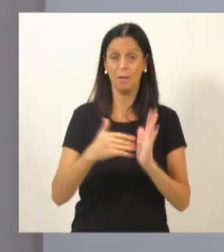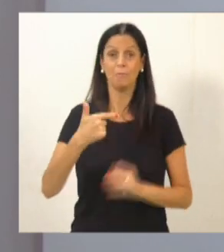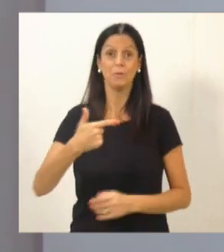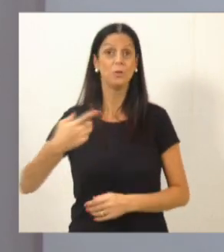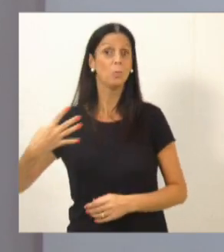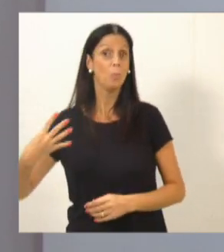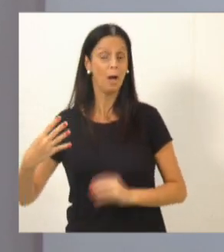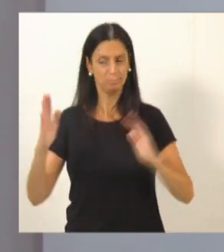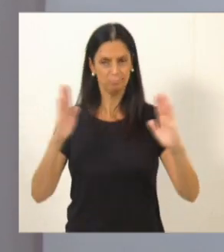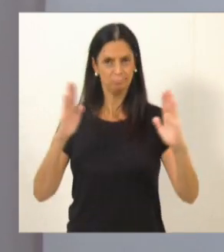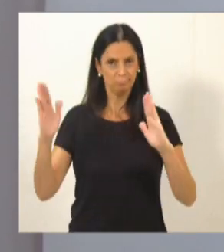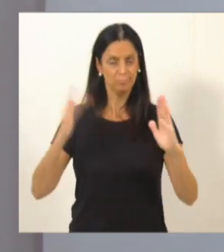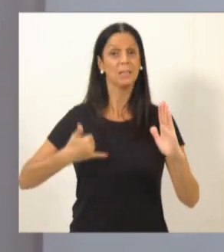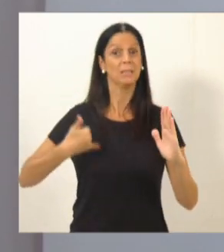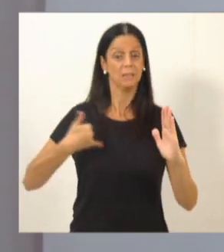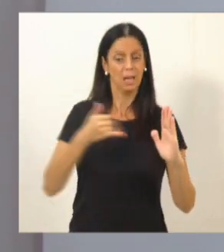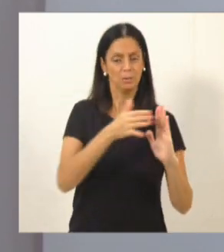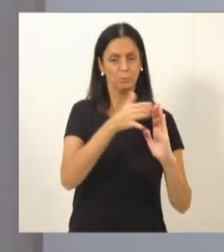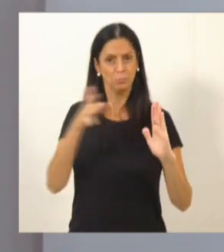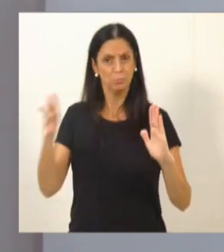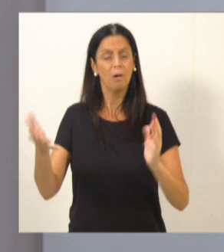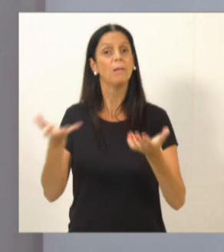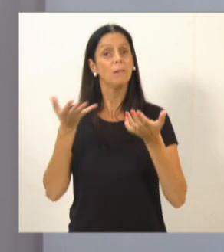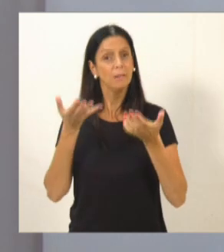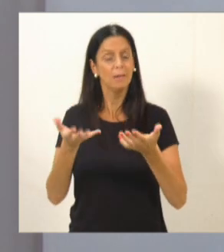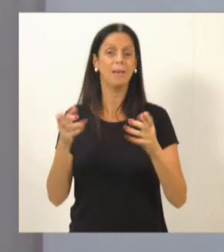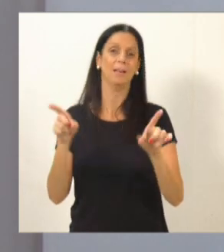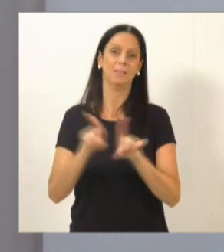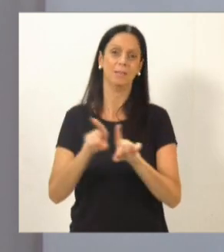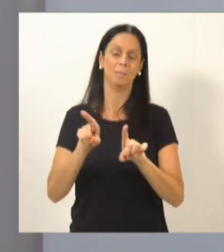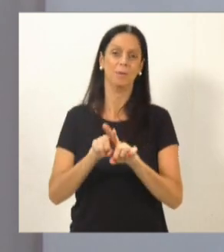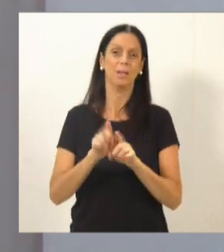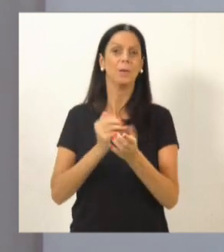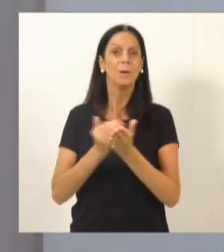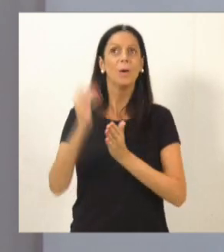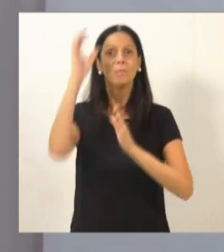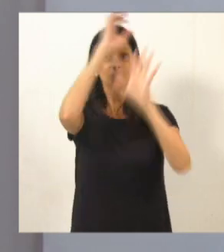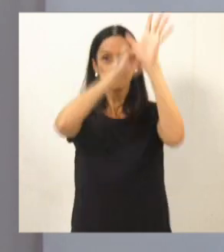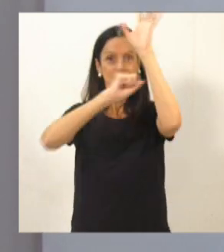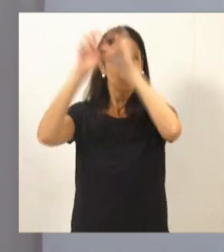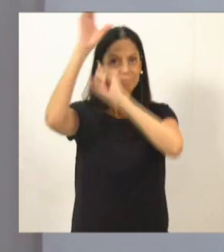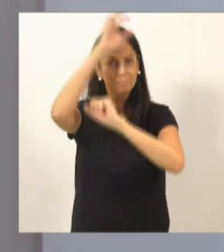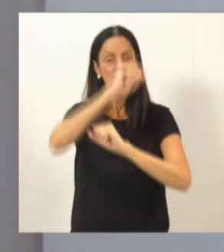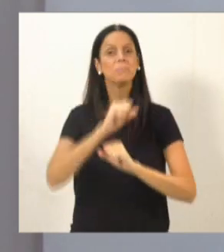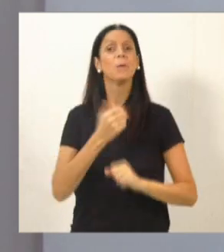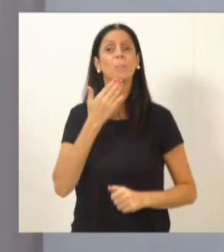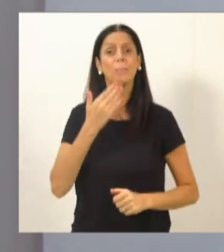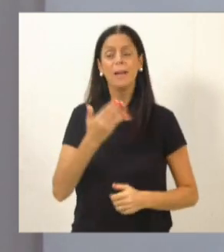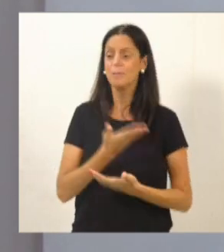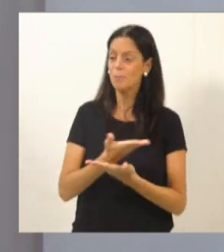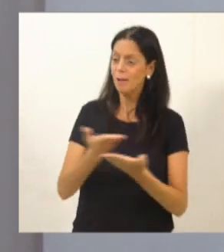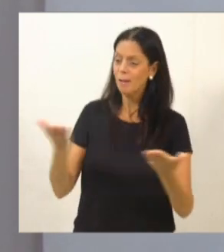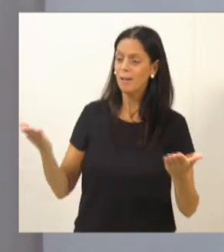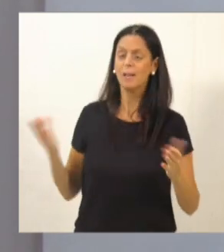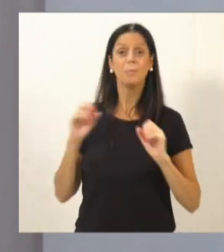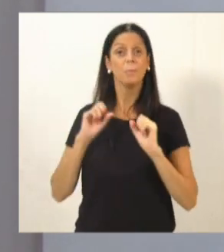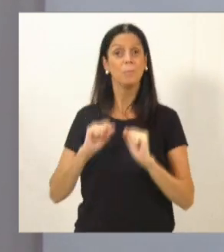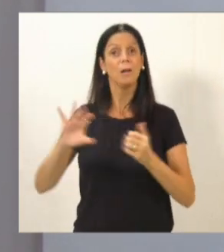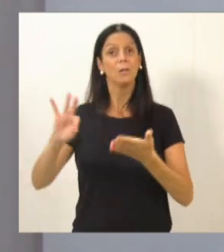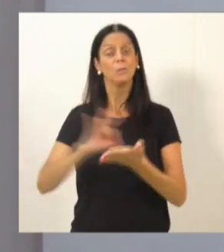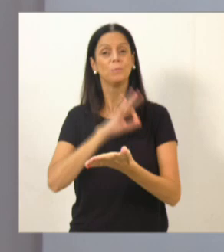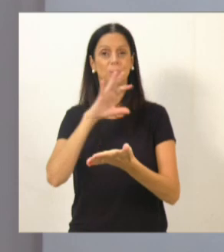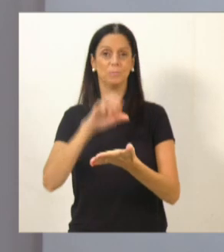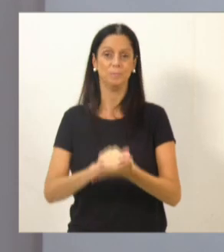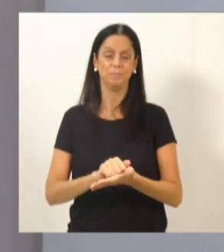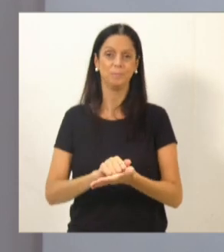a 24 anos de idade que queiram ingressar na aprendizagem, peçam que eles se credenciem, se cadastrem